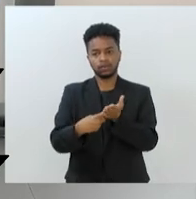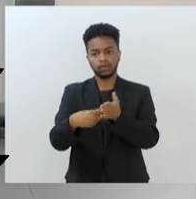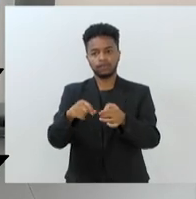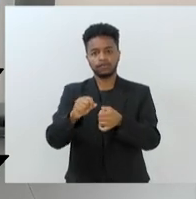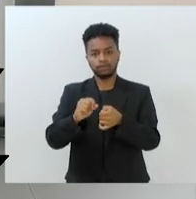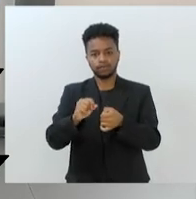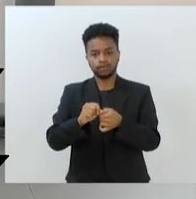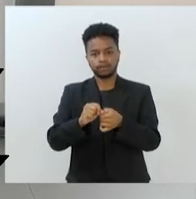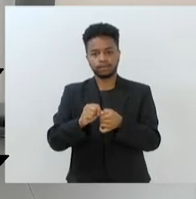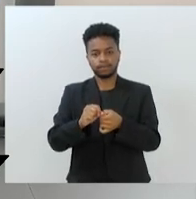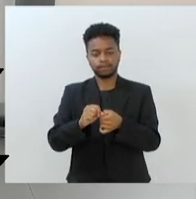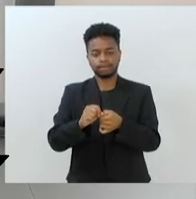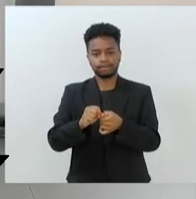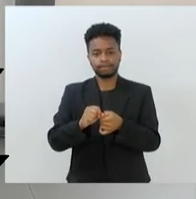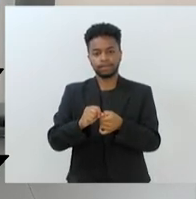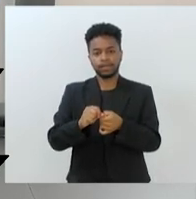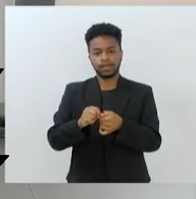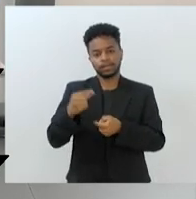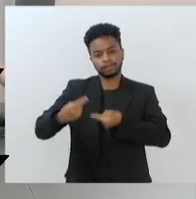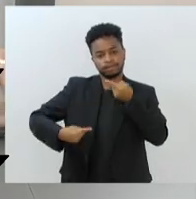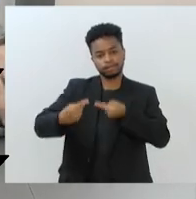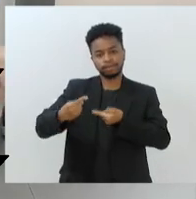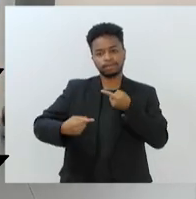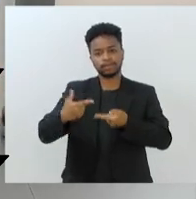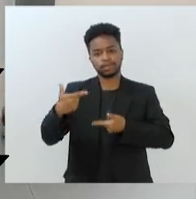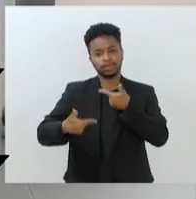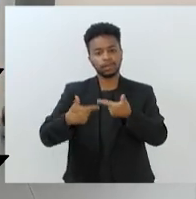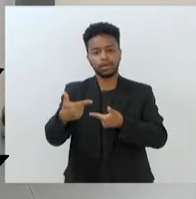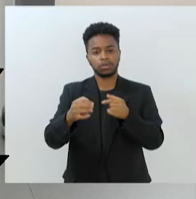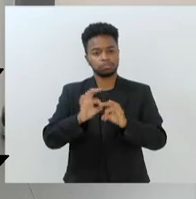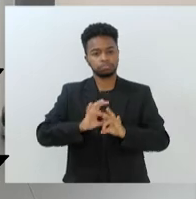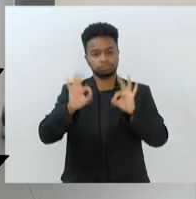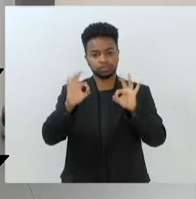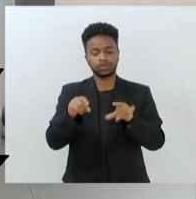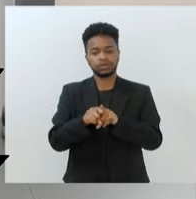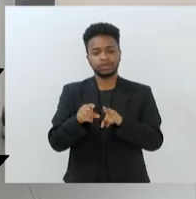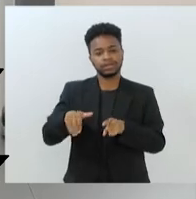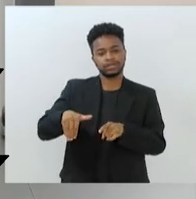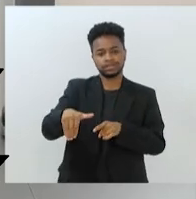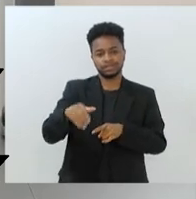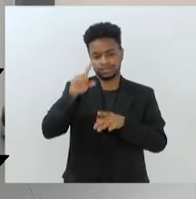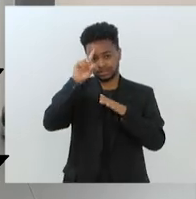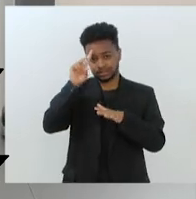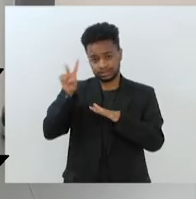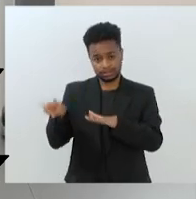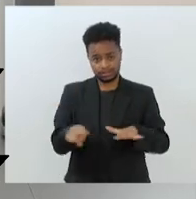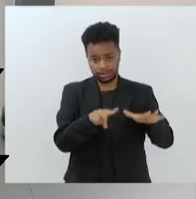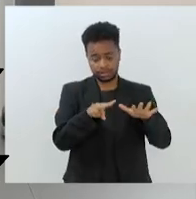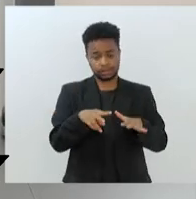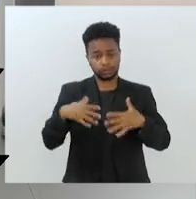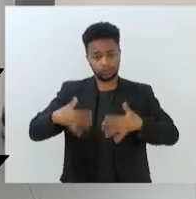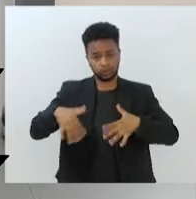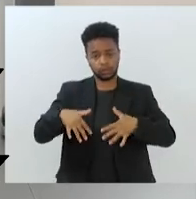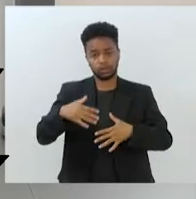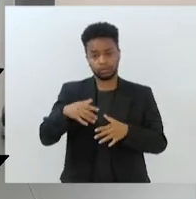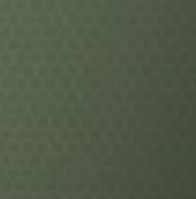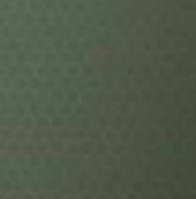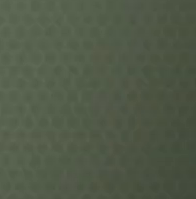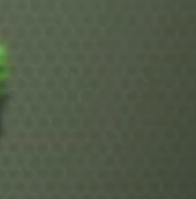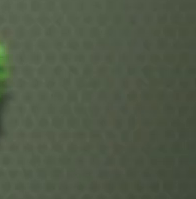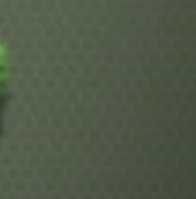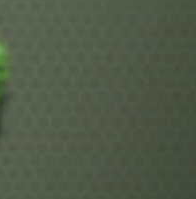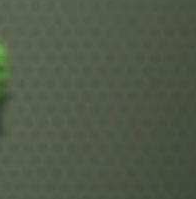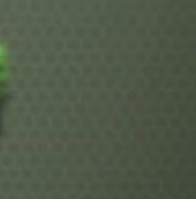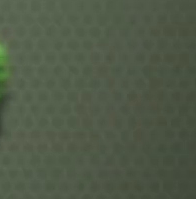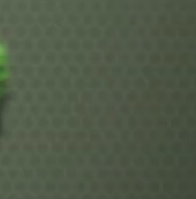sessões produtivas, não obstante ao calendário eleitoral, e a próxima semana vai ser intensa. Obrigado a todos.